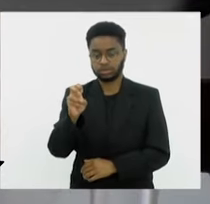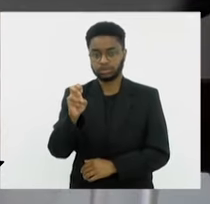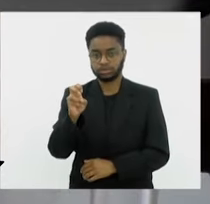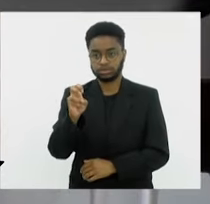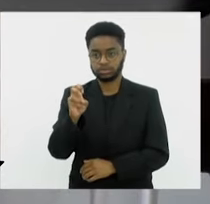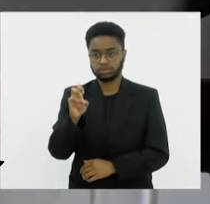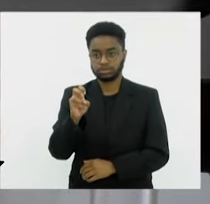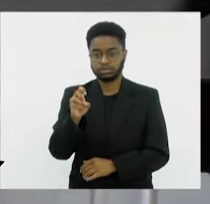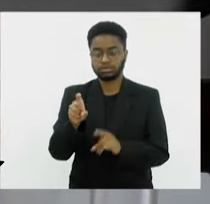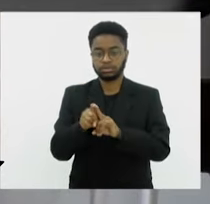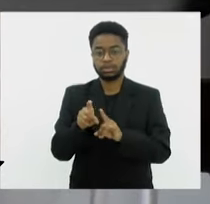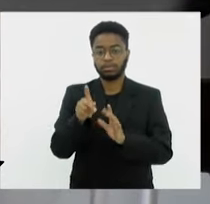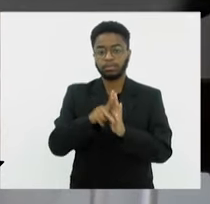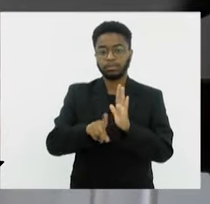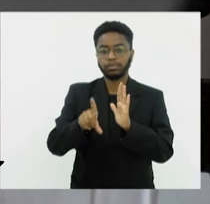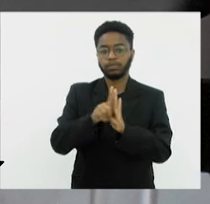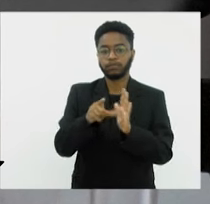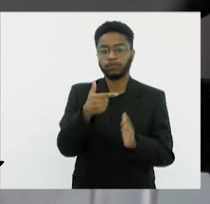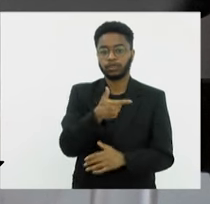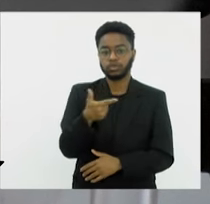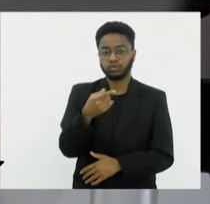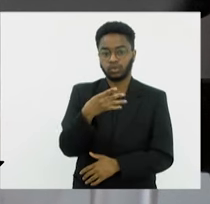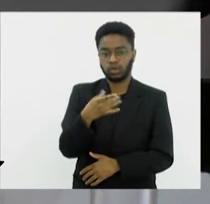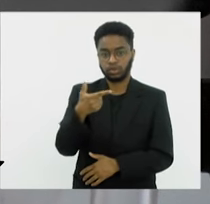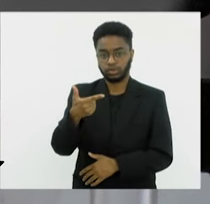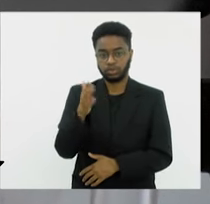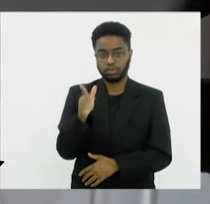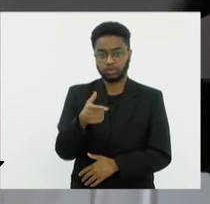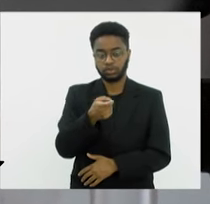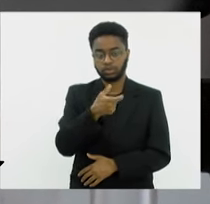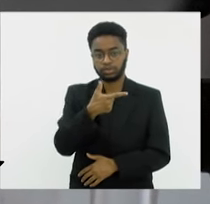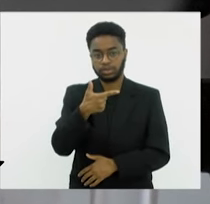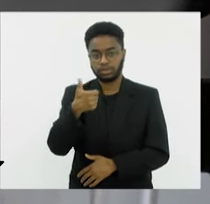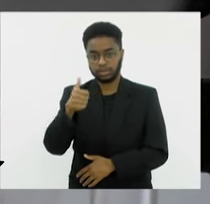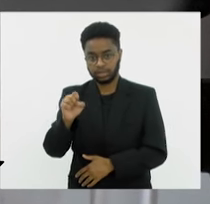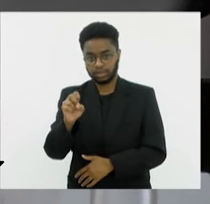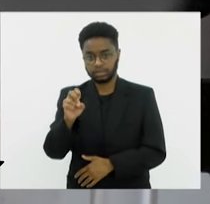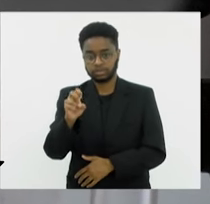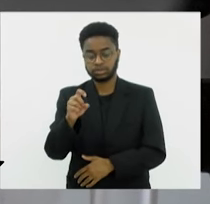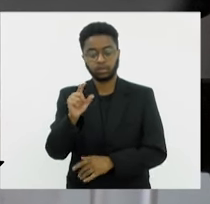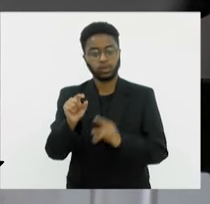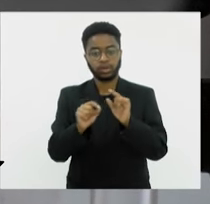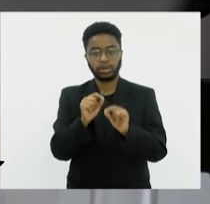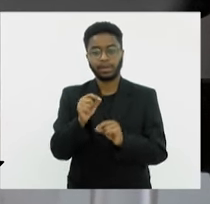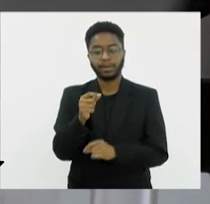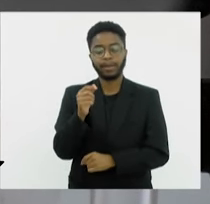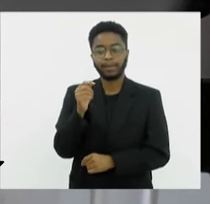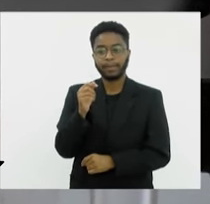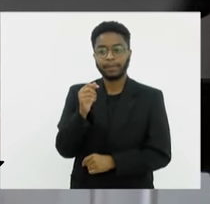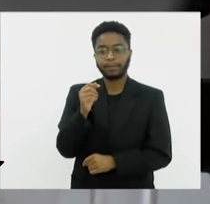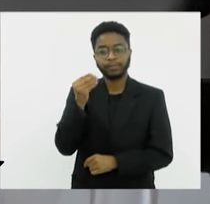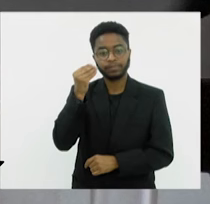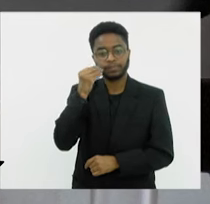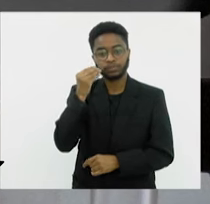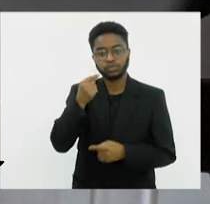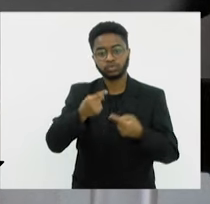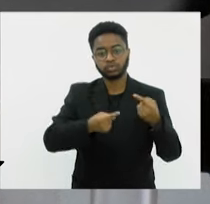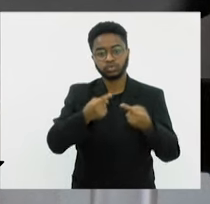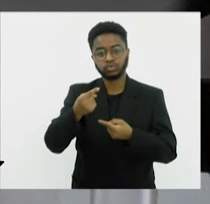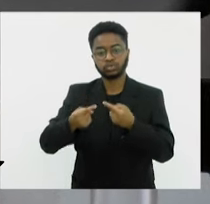o PL 2242 de 15, apensado, tramitaram na Câmara